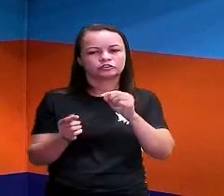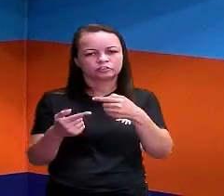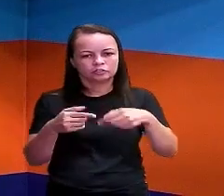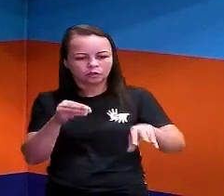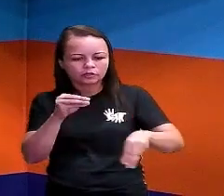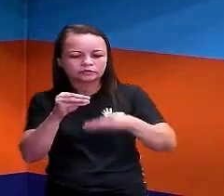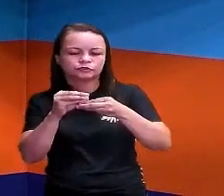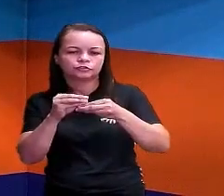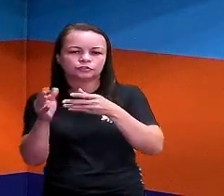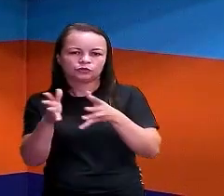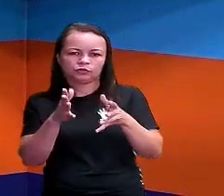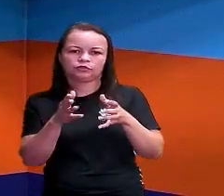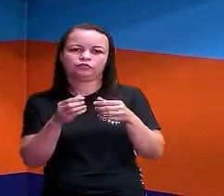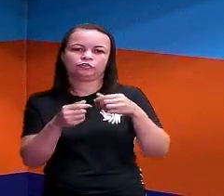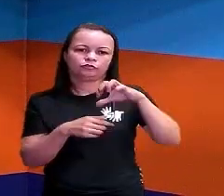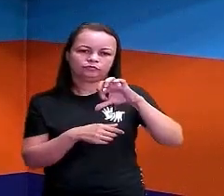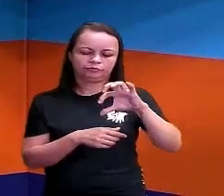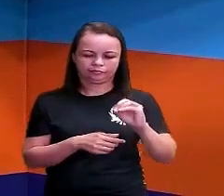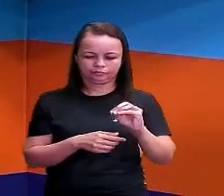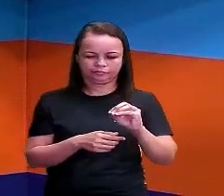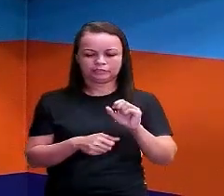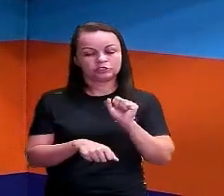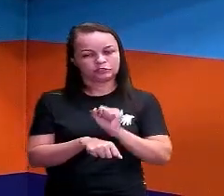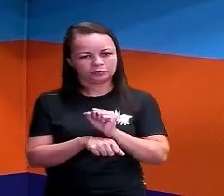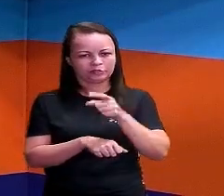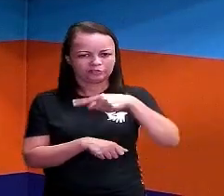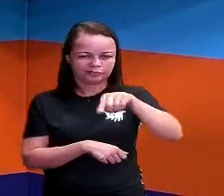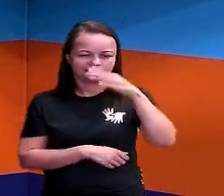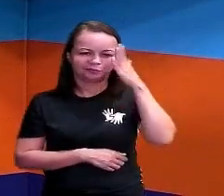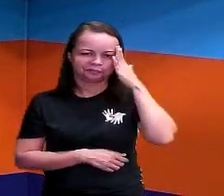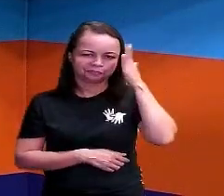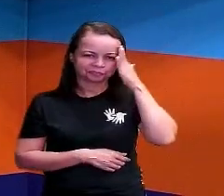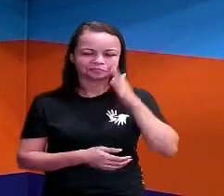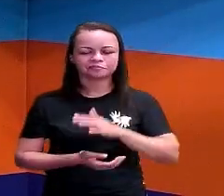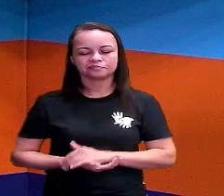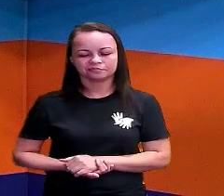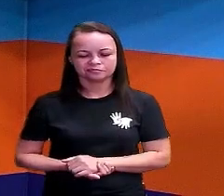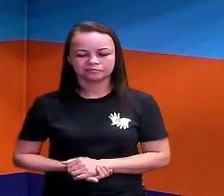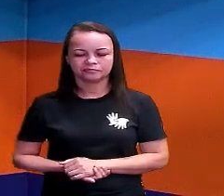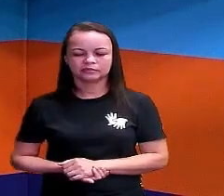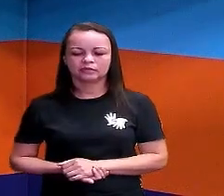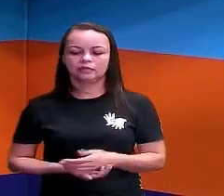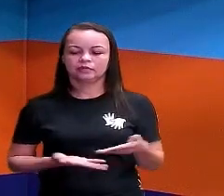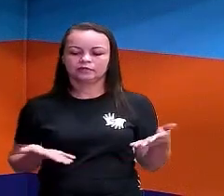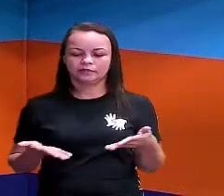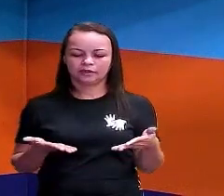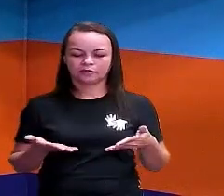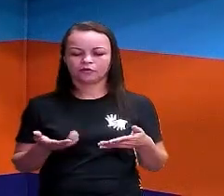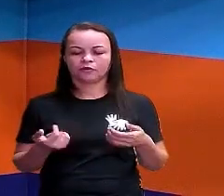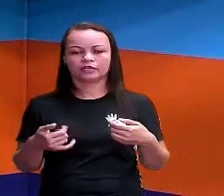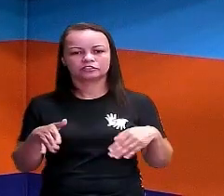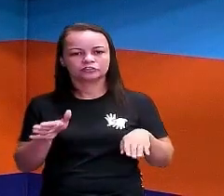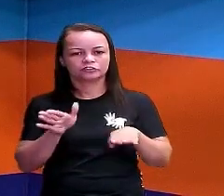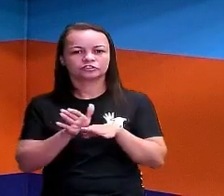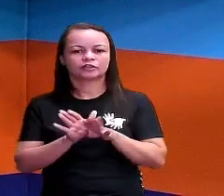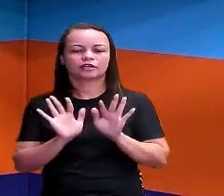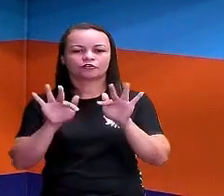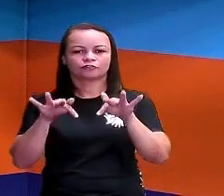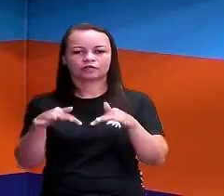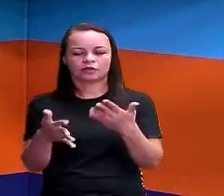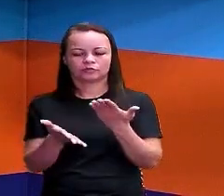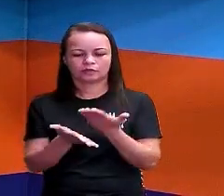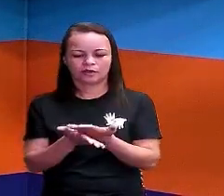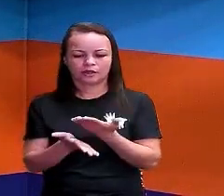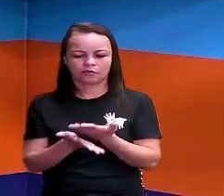90. Beleza? Deu para entender? Espero que sim. E aí a gente chega ao final da aula de hoje.